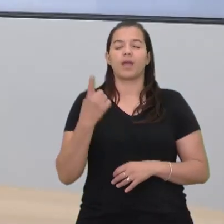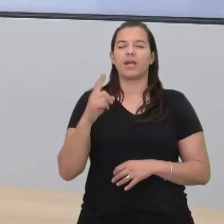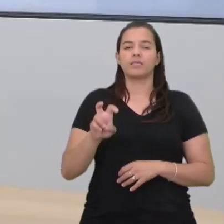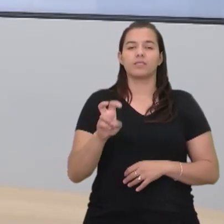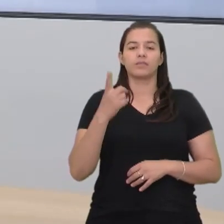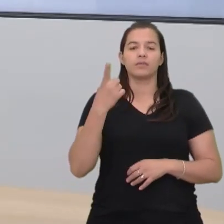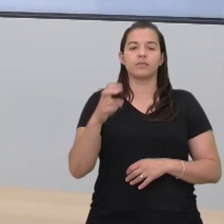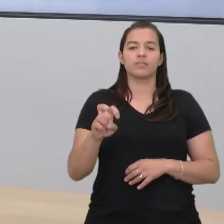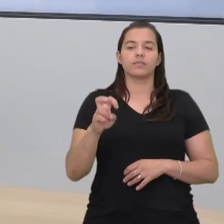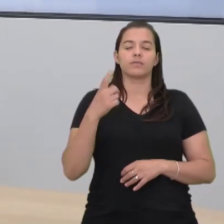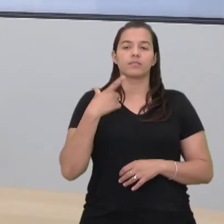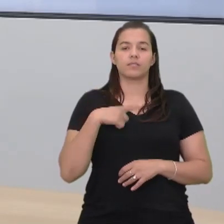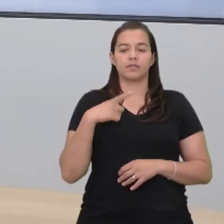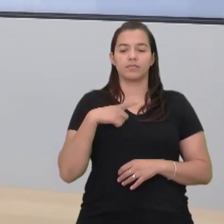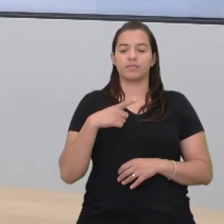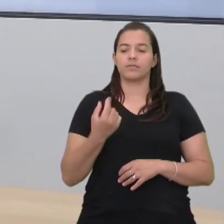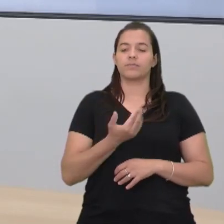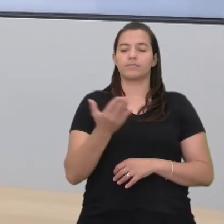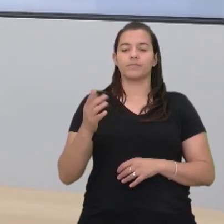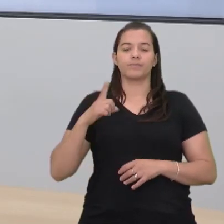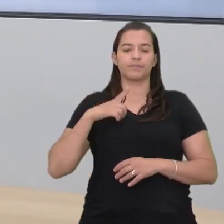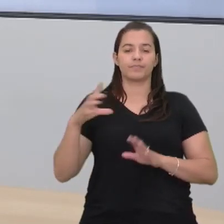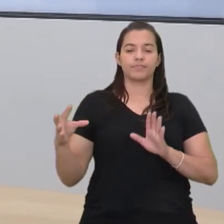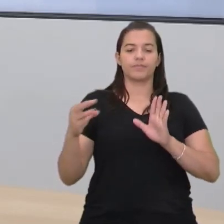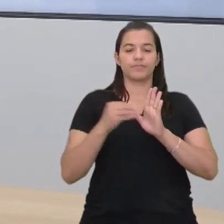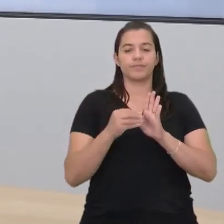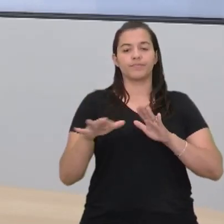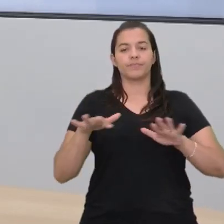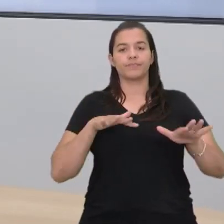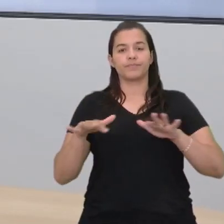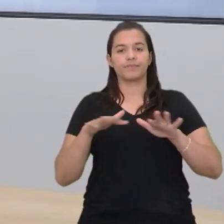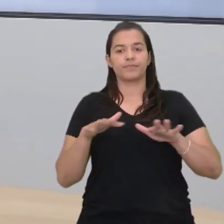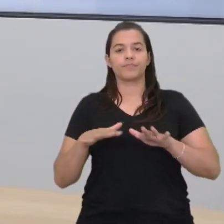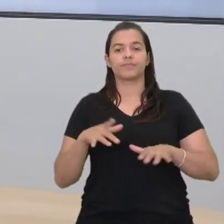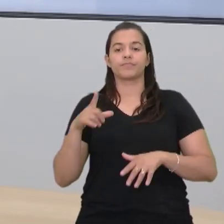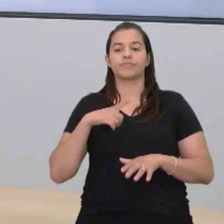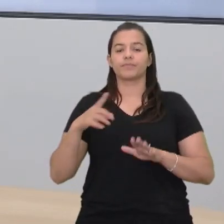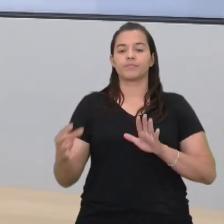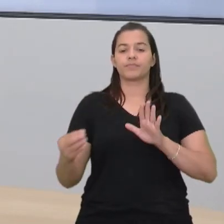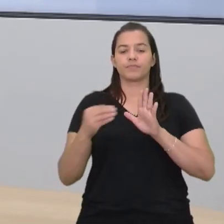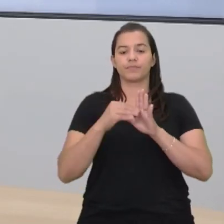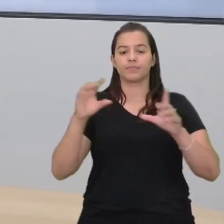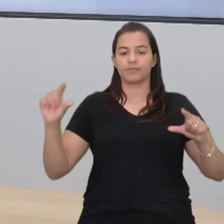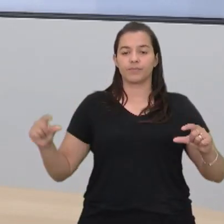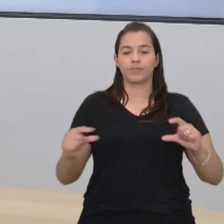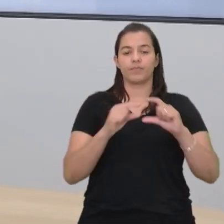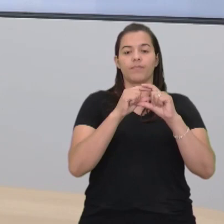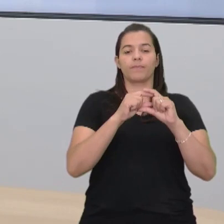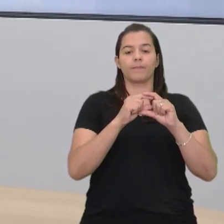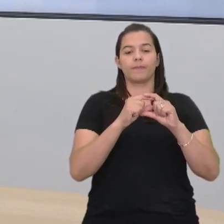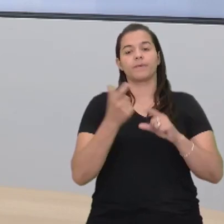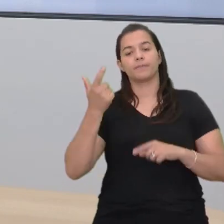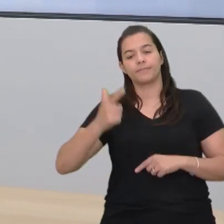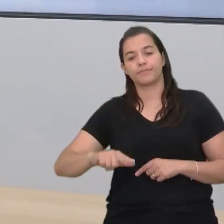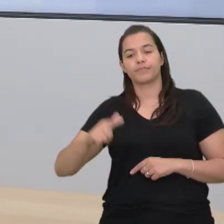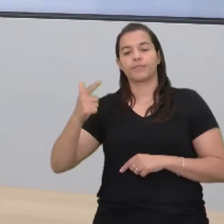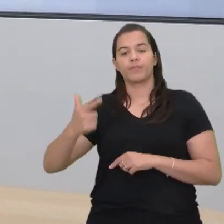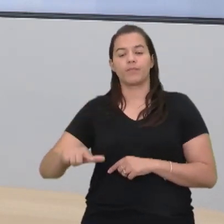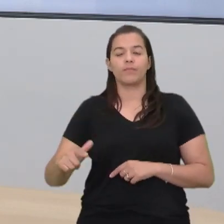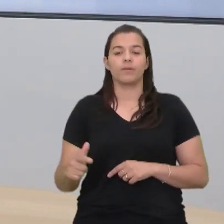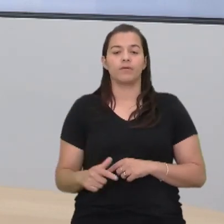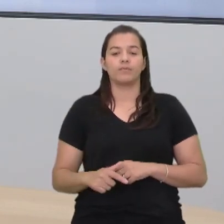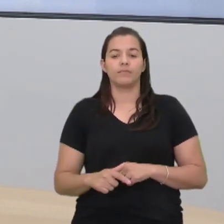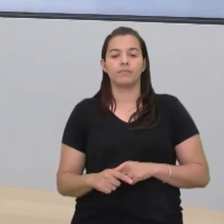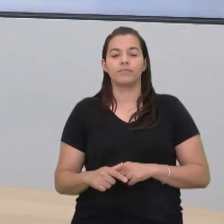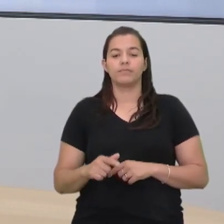vezes. Então, você põe lá, repita 15 vezes e põe um movimento ali dentro. Então, ele encaixa aqui dentro, o que você quer que faça, repetindo tantas vezes.